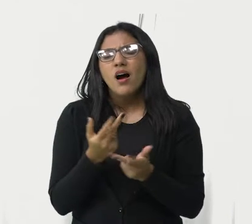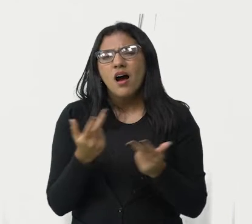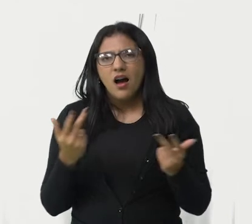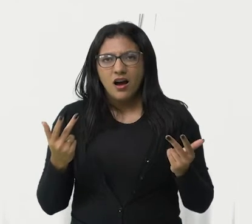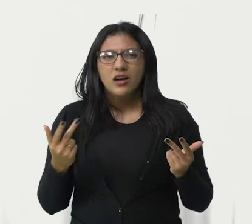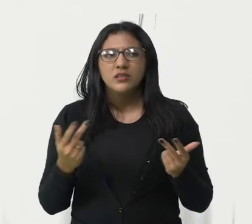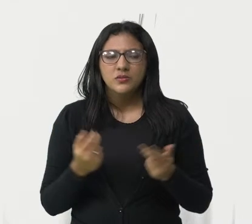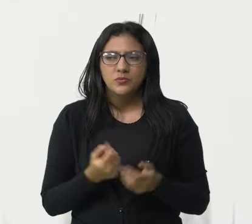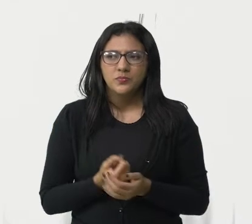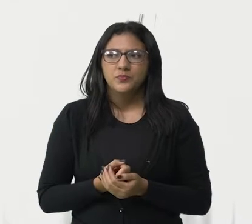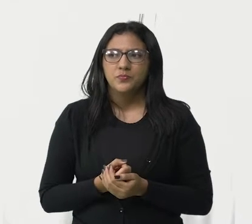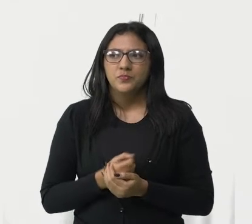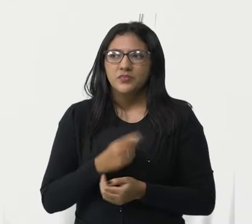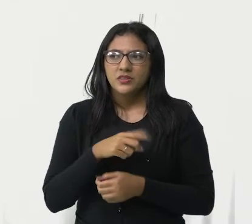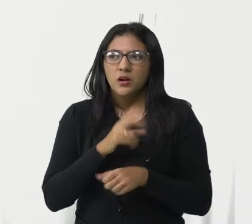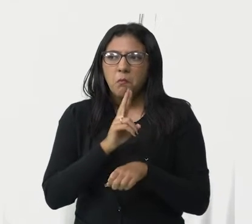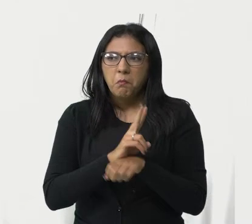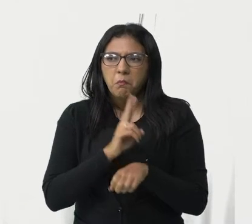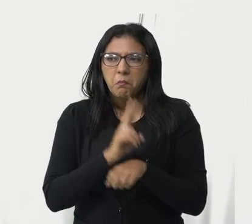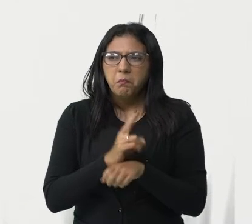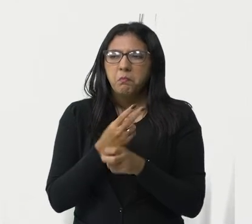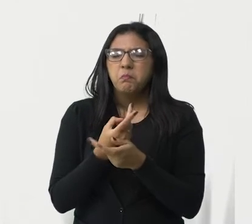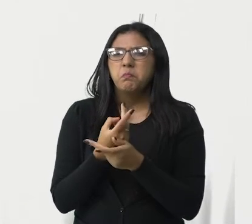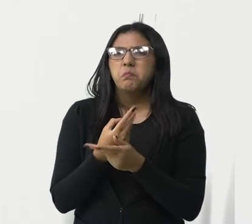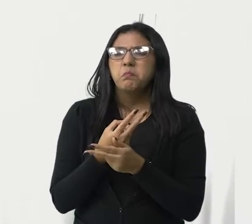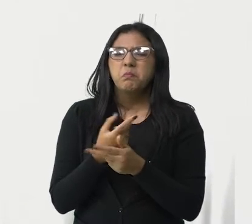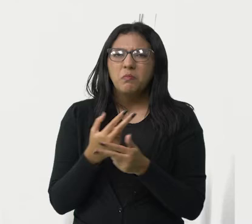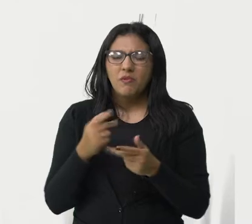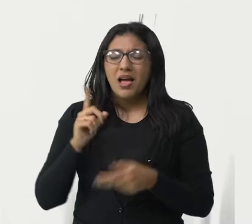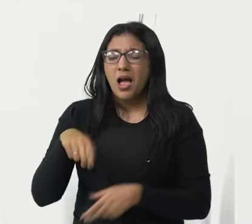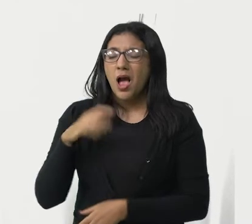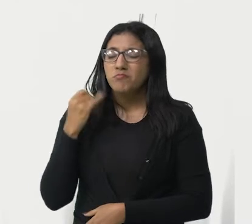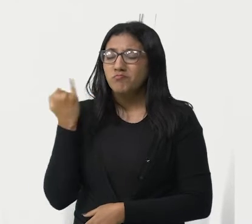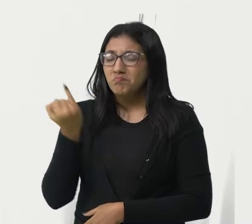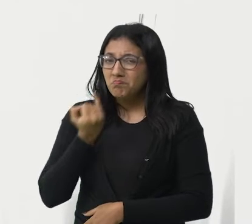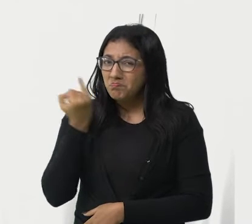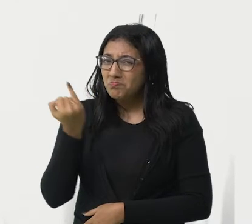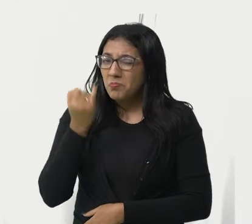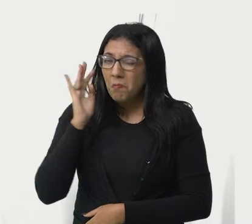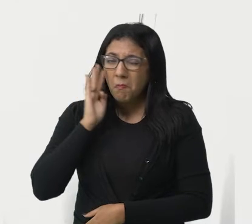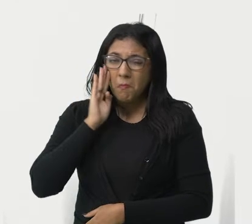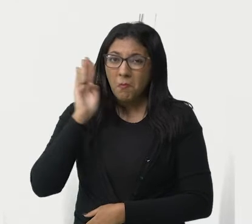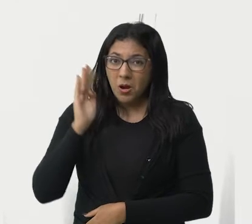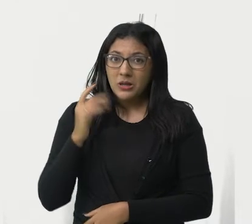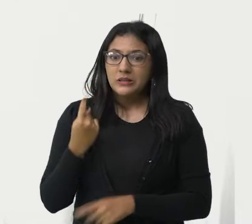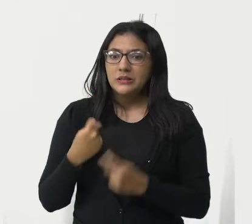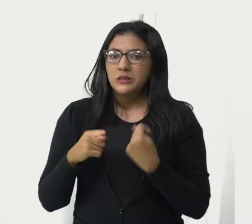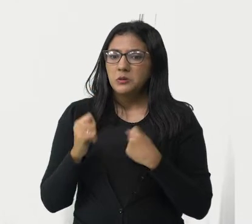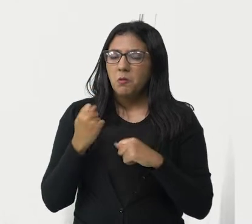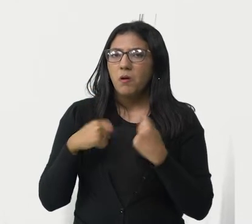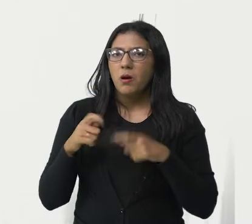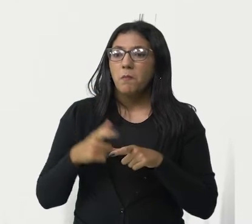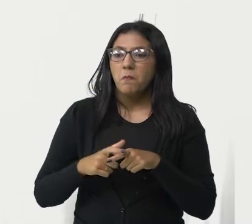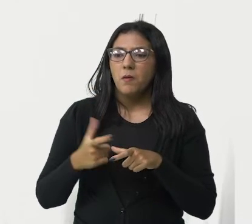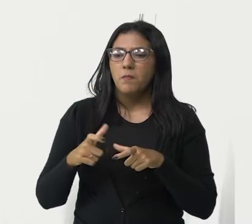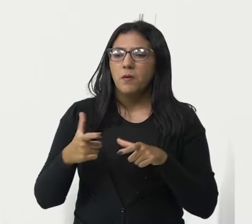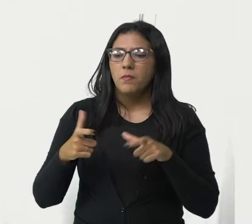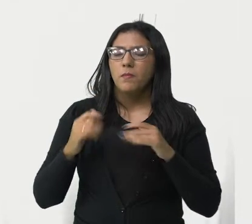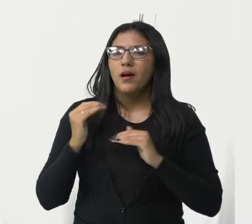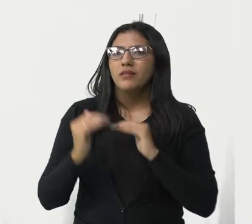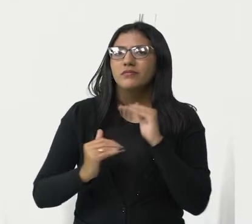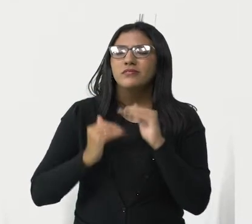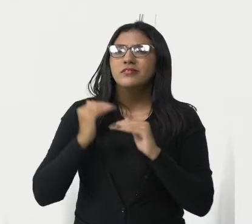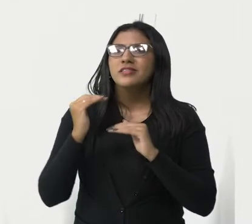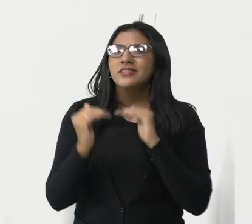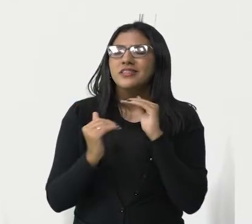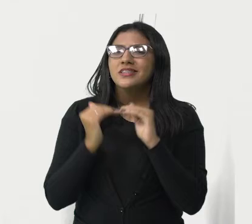a pecuária, ela também vai ser um importante fator para ocorrer esse desenvolvimento, para ocorrer